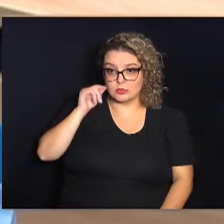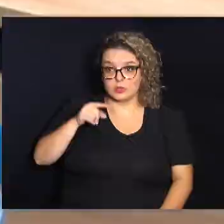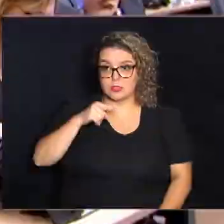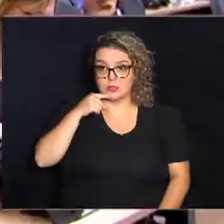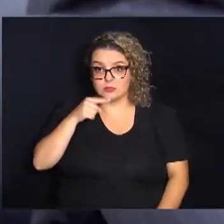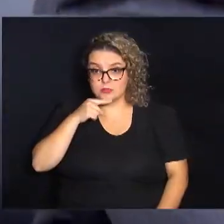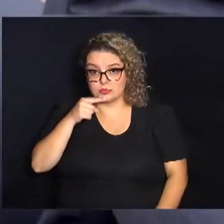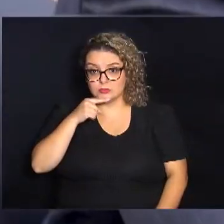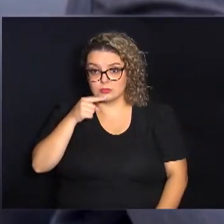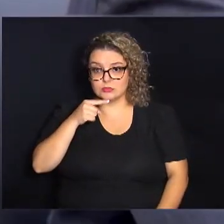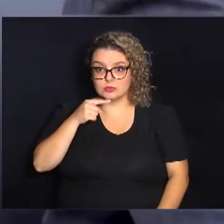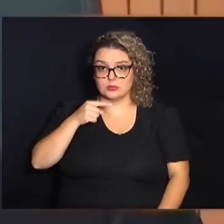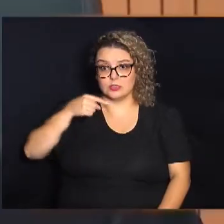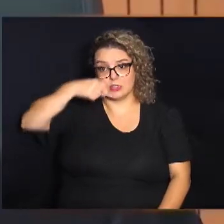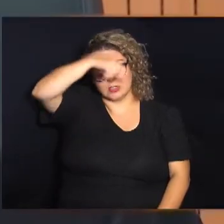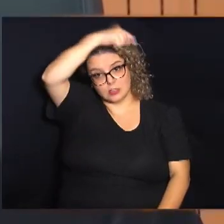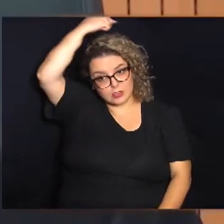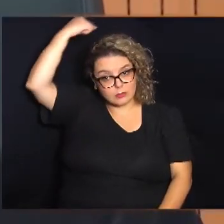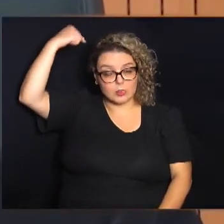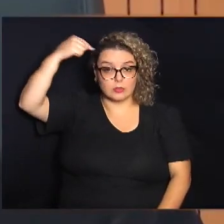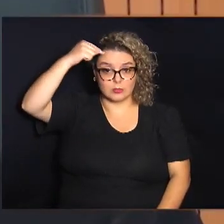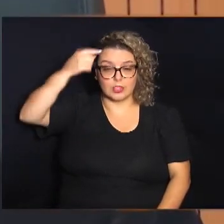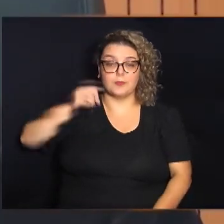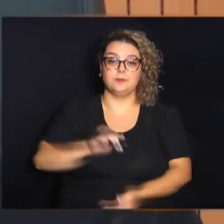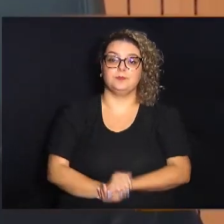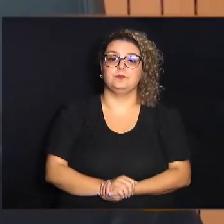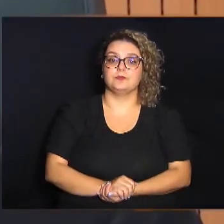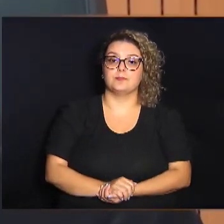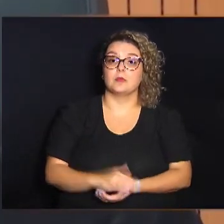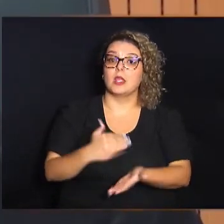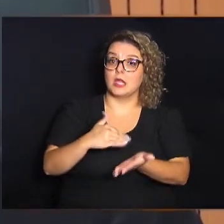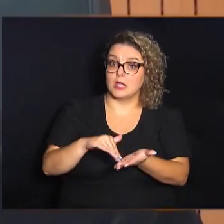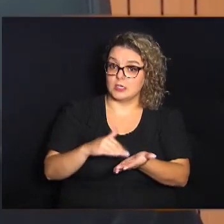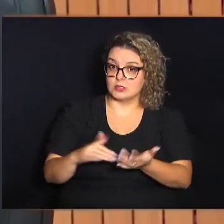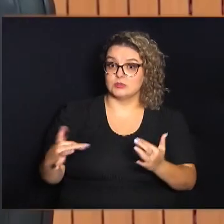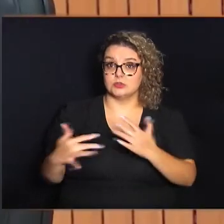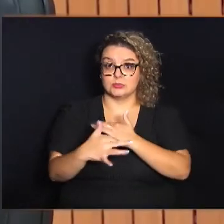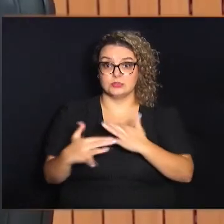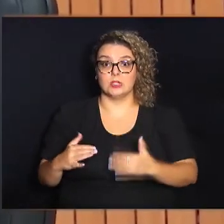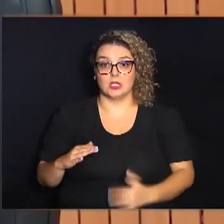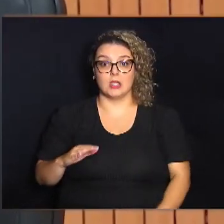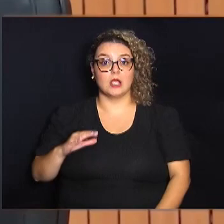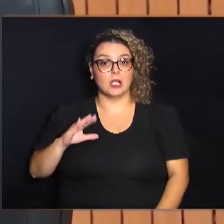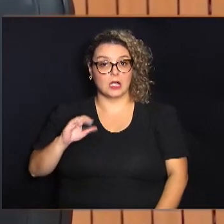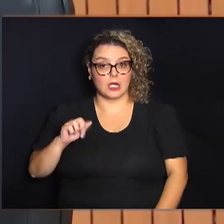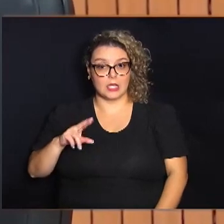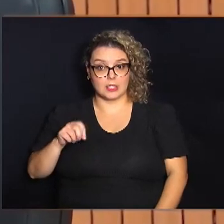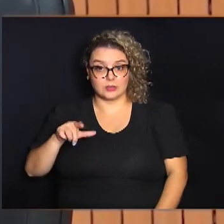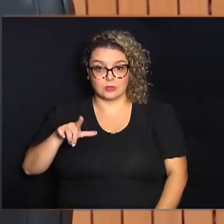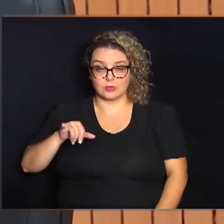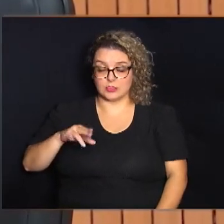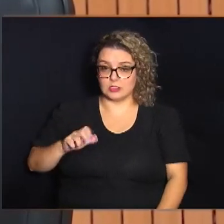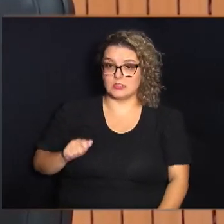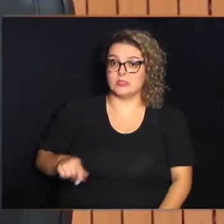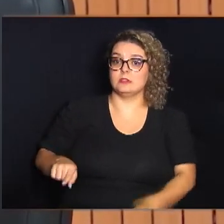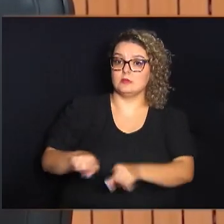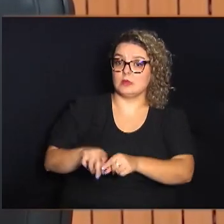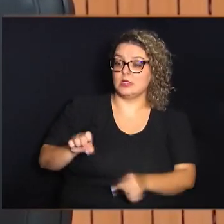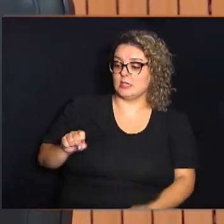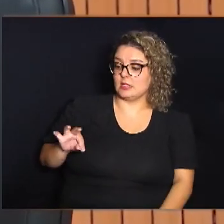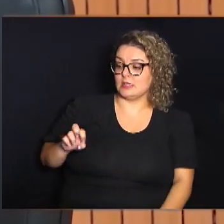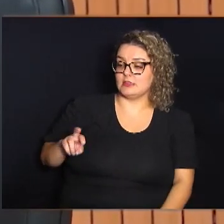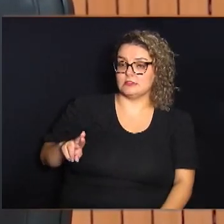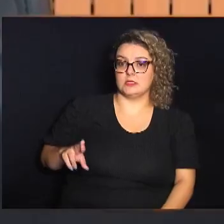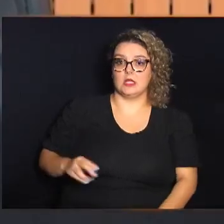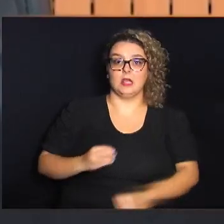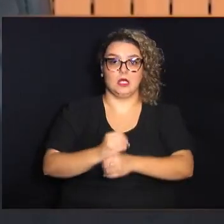Eduardo Magoga e Paulo Gaspar, além da secretária de Urbanismo Carolina Baracá, Esther Ishikawa Real, arquiteta da